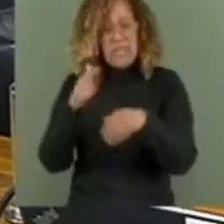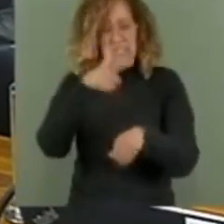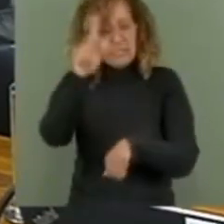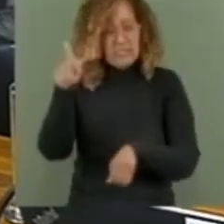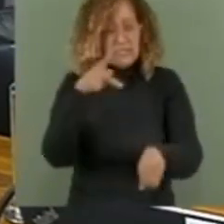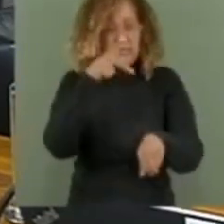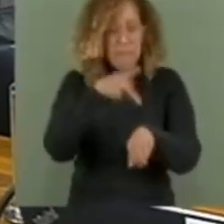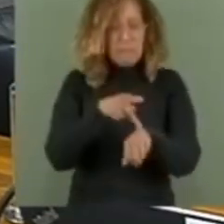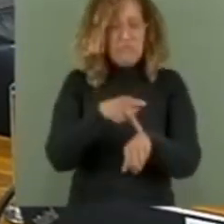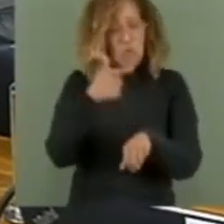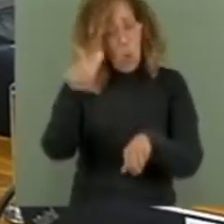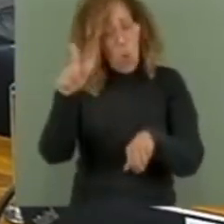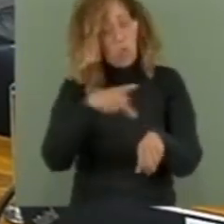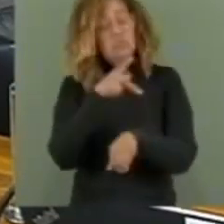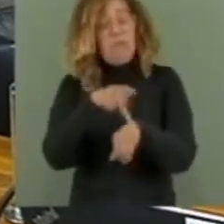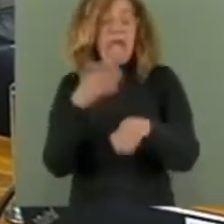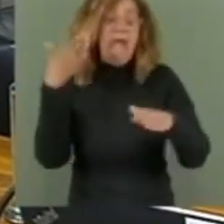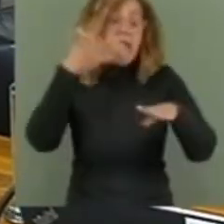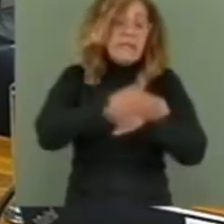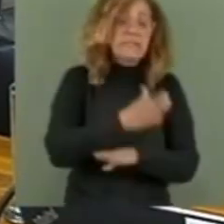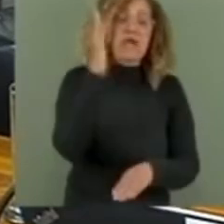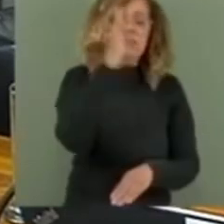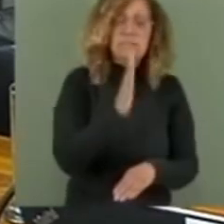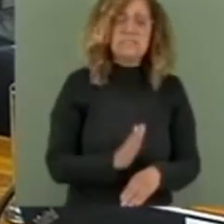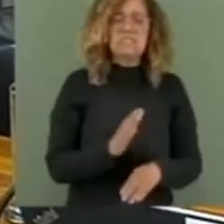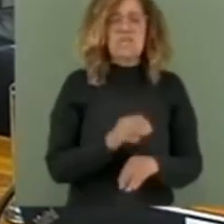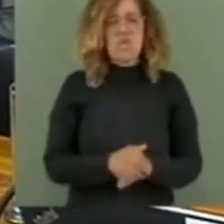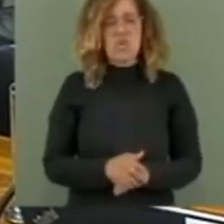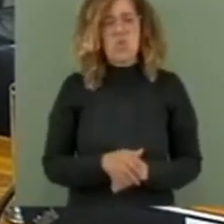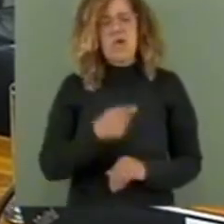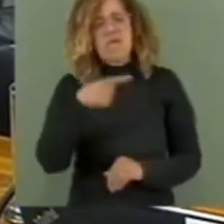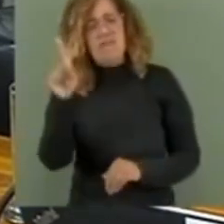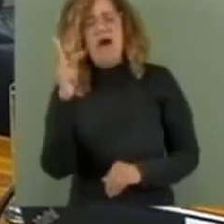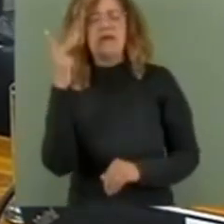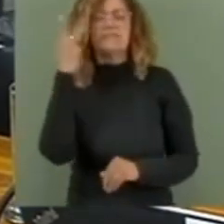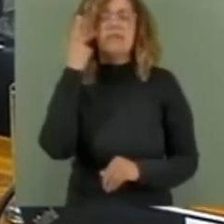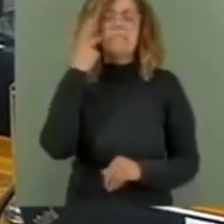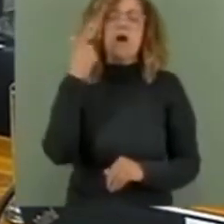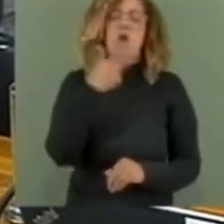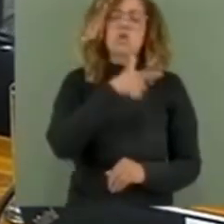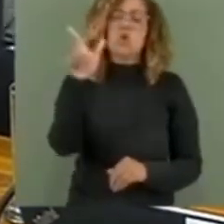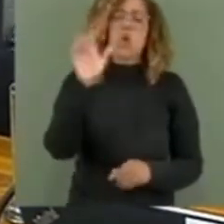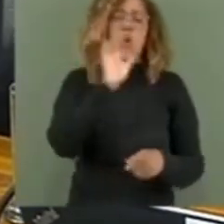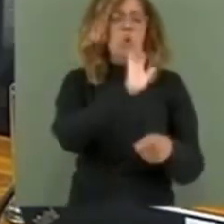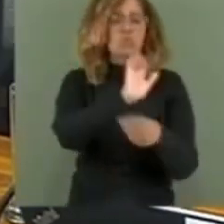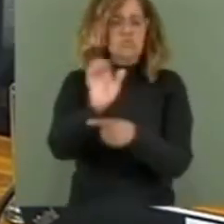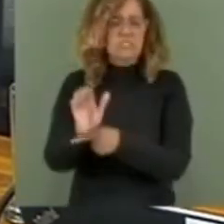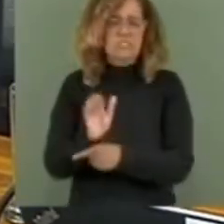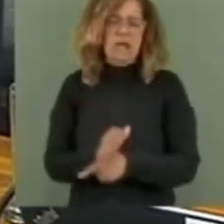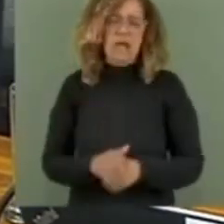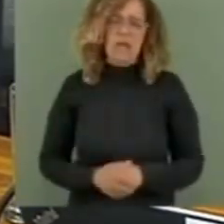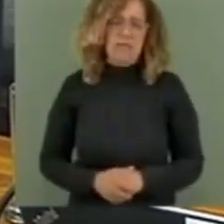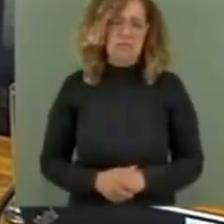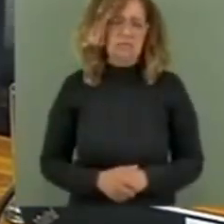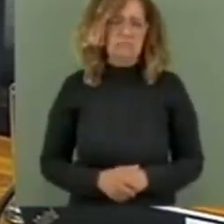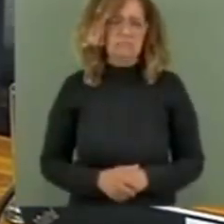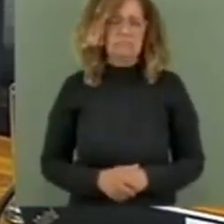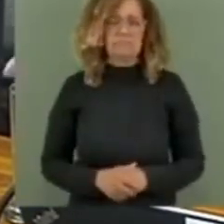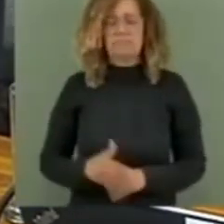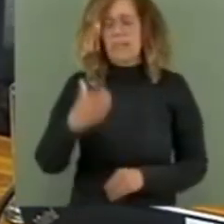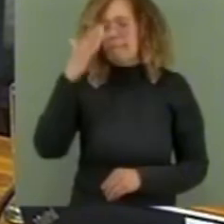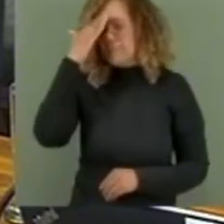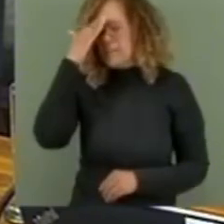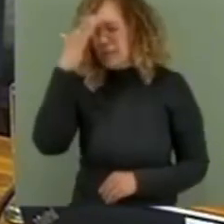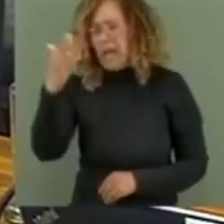aonde aonde tem passageiro poderão ter aí a São Paulo e outras capitais Então é isso Senor Presidente Senador bagato Muito